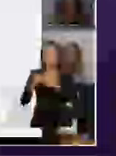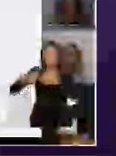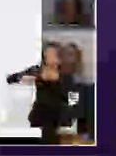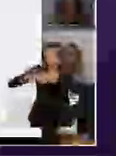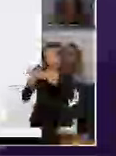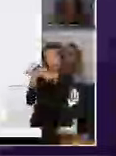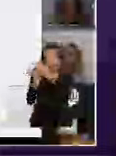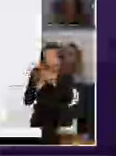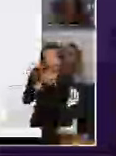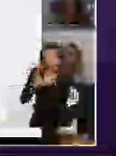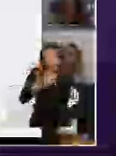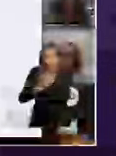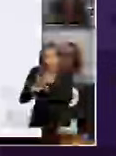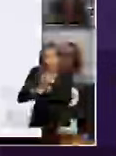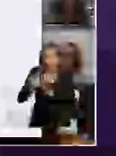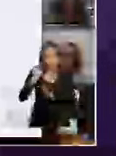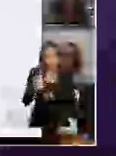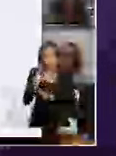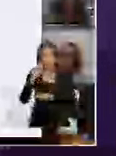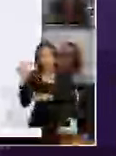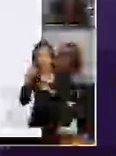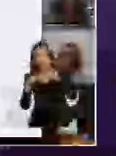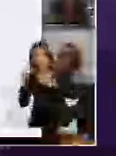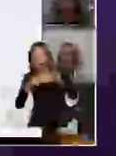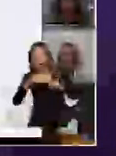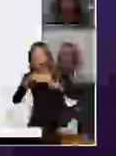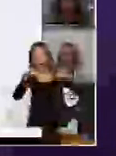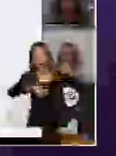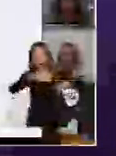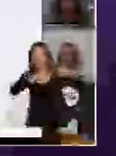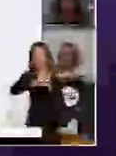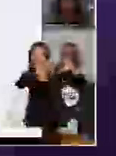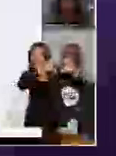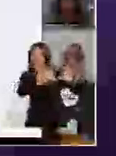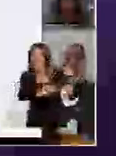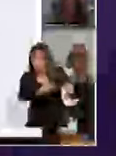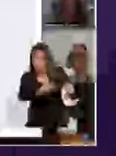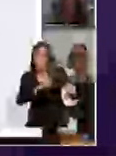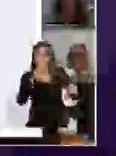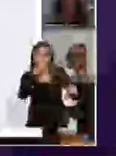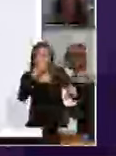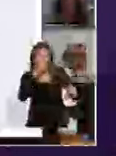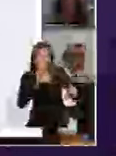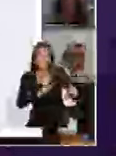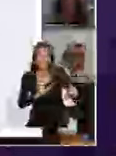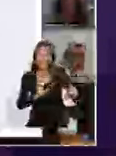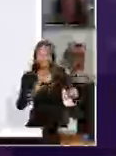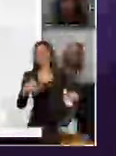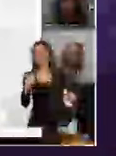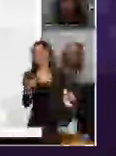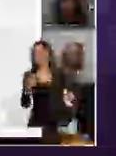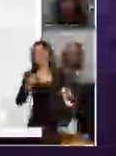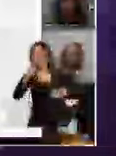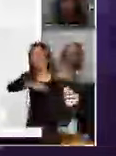tão somente analisam redução de risco absoluto, eles não vão analisar totalmente os